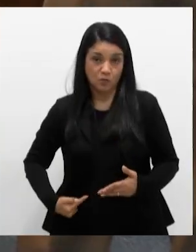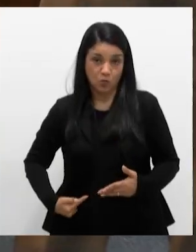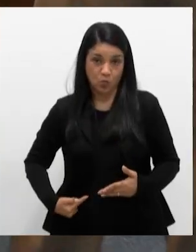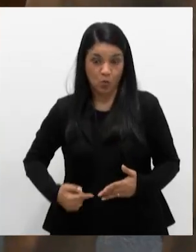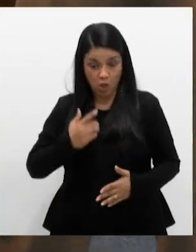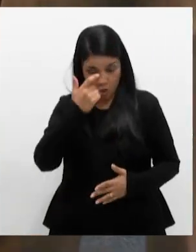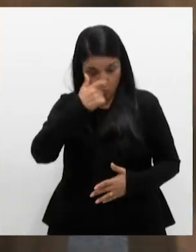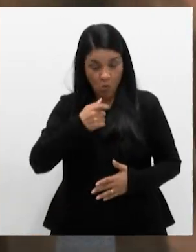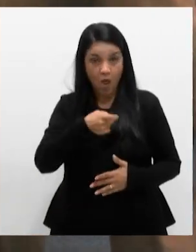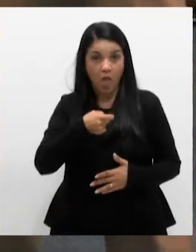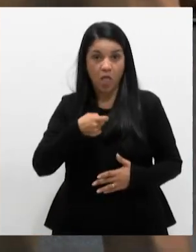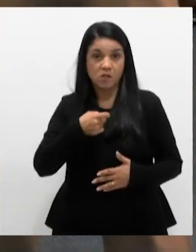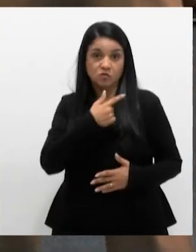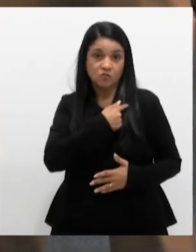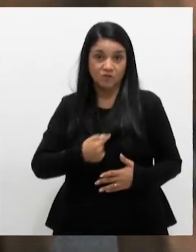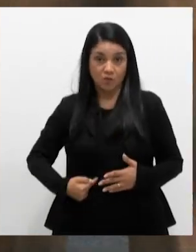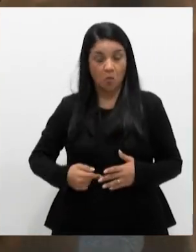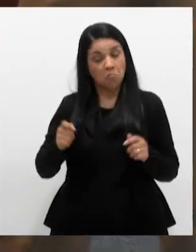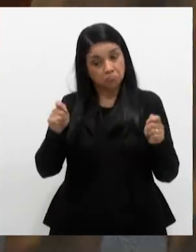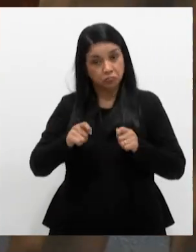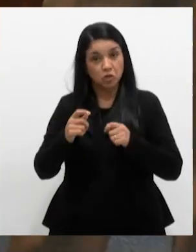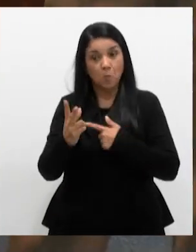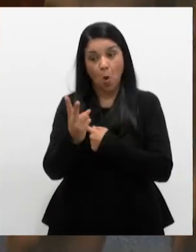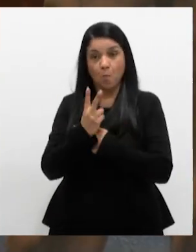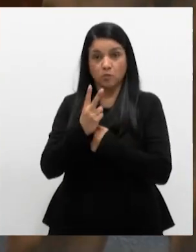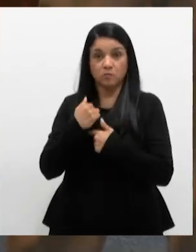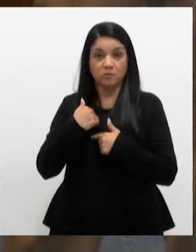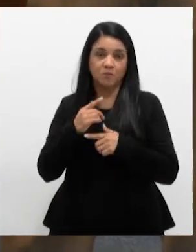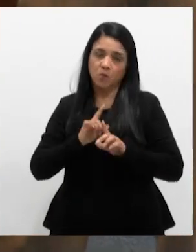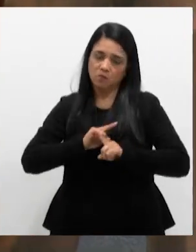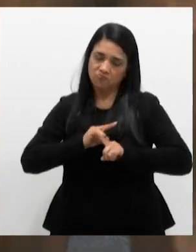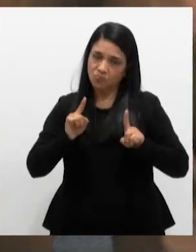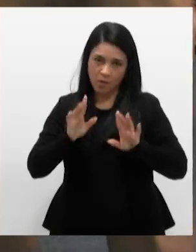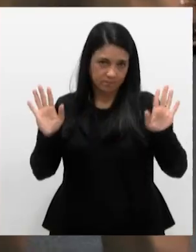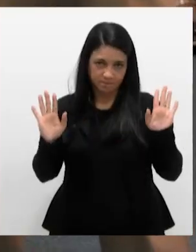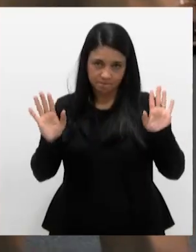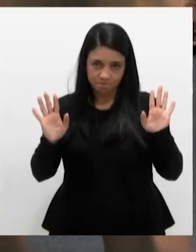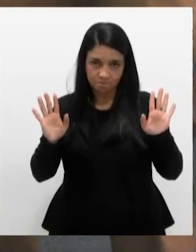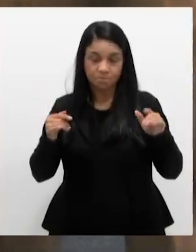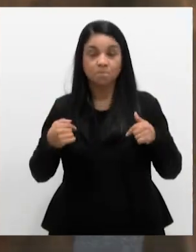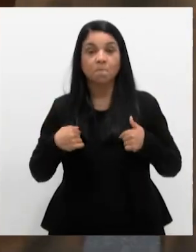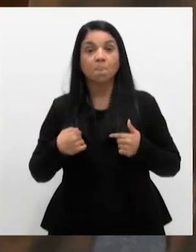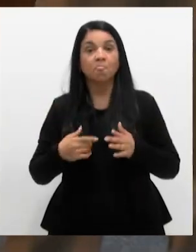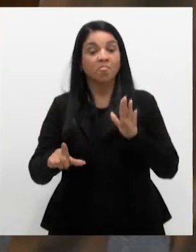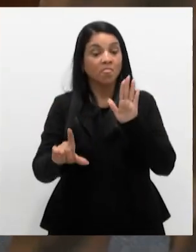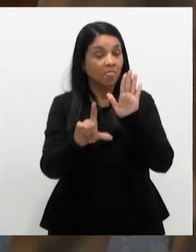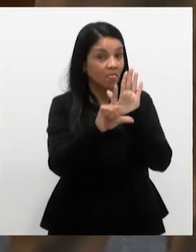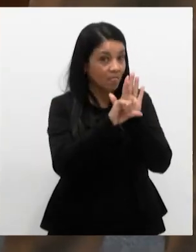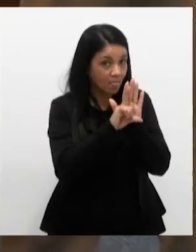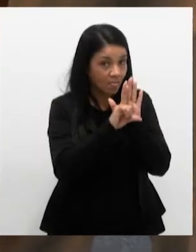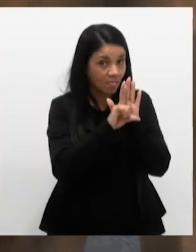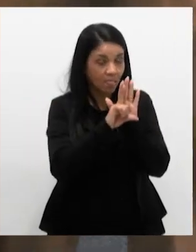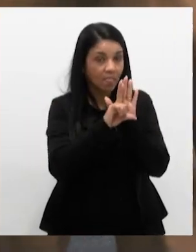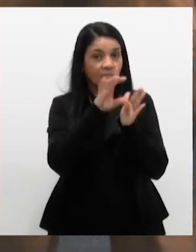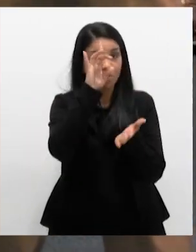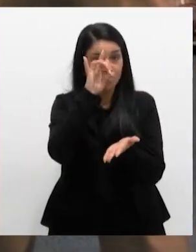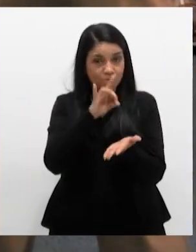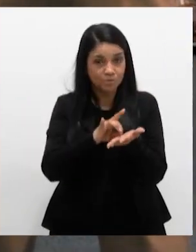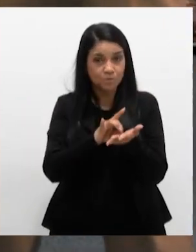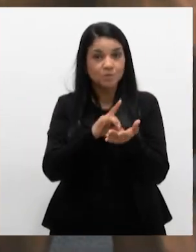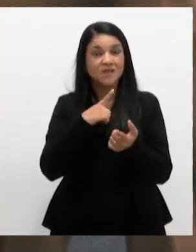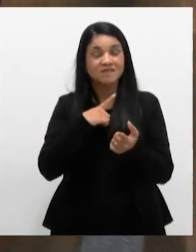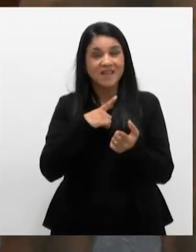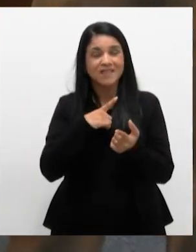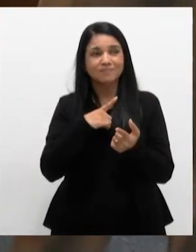Verdade. Poderia tratar de mim mesmo. Verdade. Mas não é esse caso. É que a lei em si tem esse viés